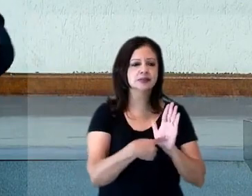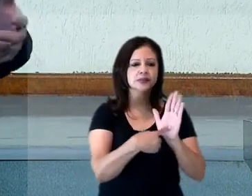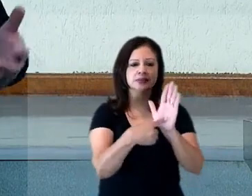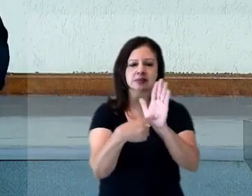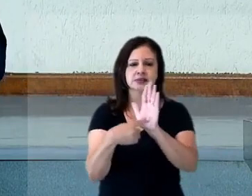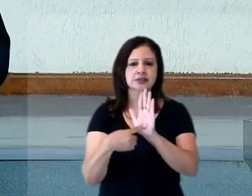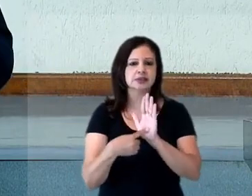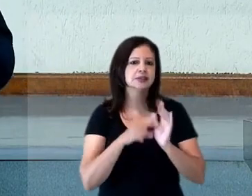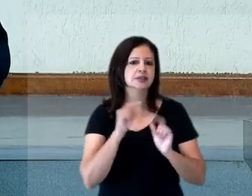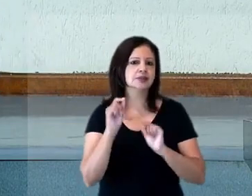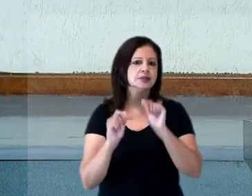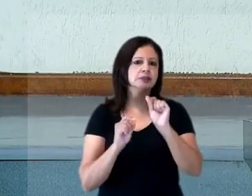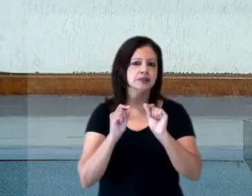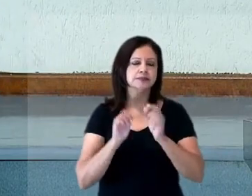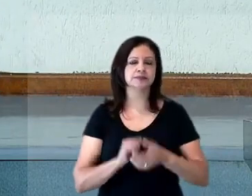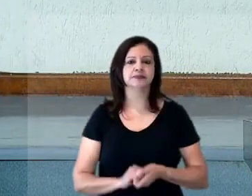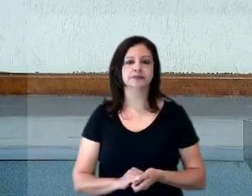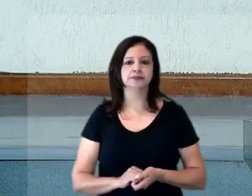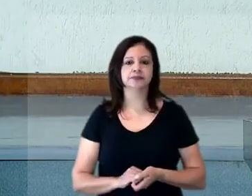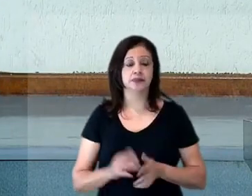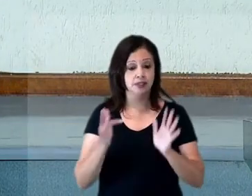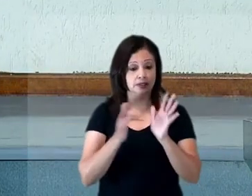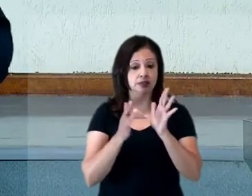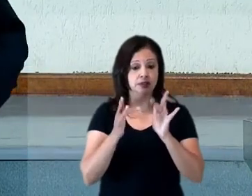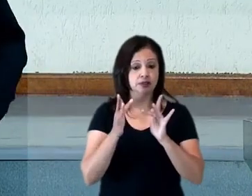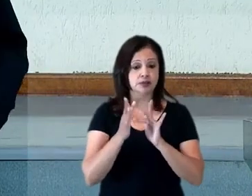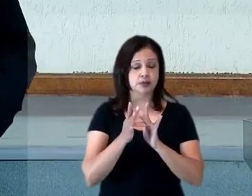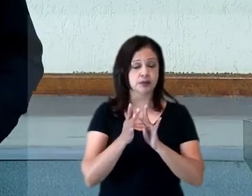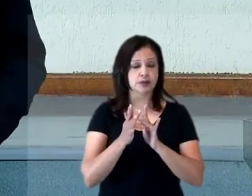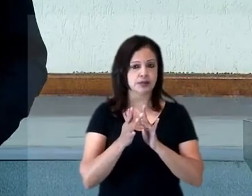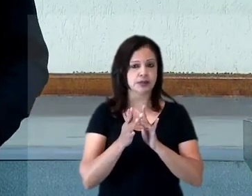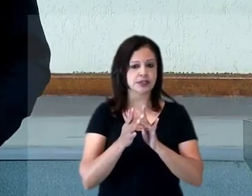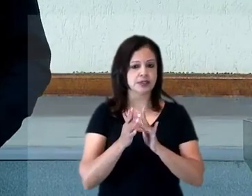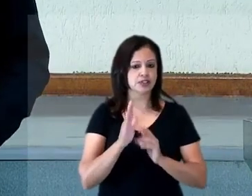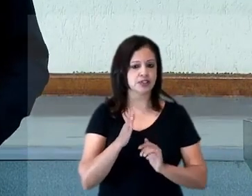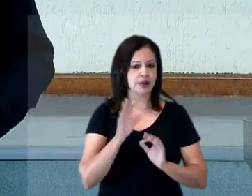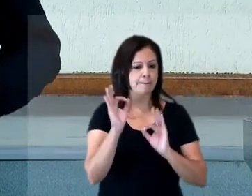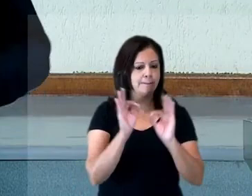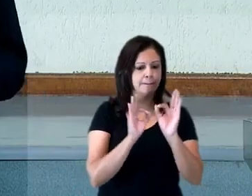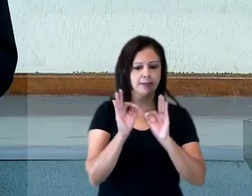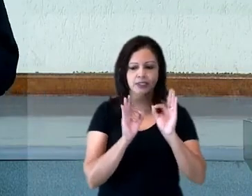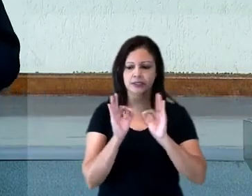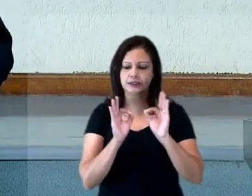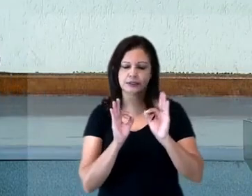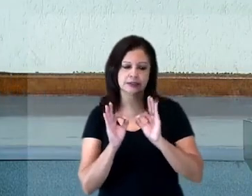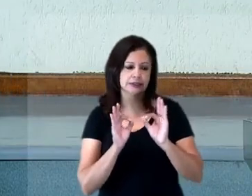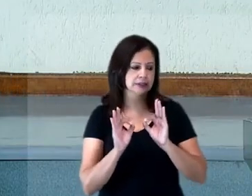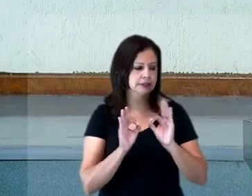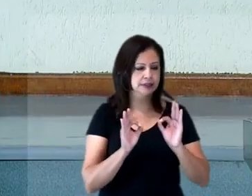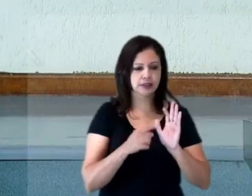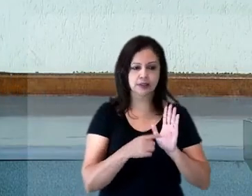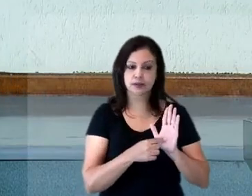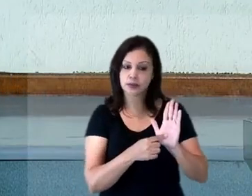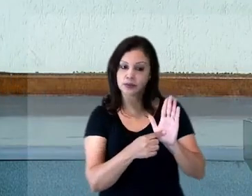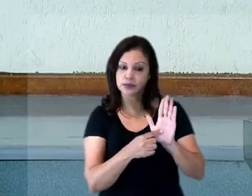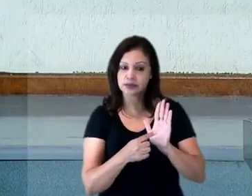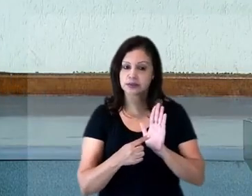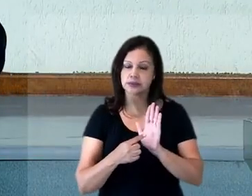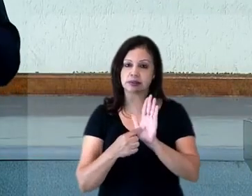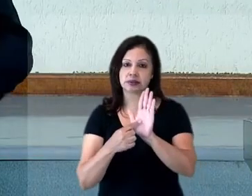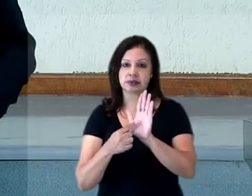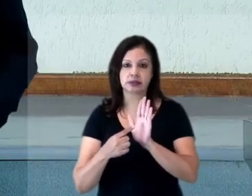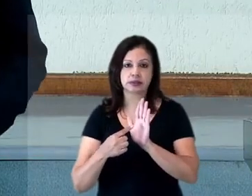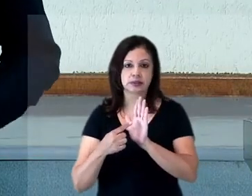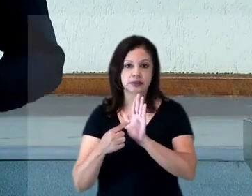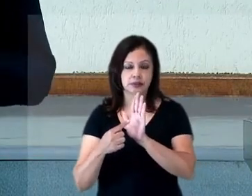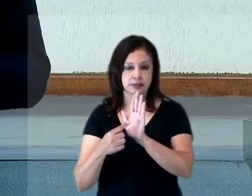que Jesus já estava se preparando, já estava dando sinais, indícios da